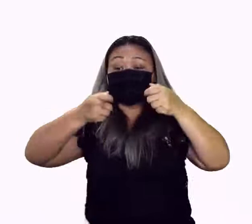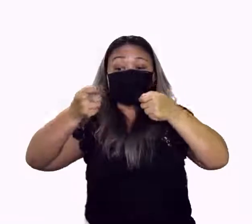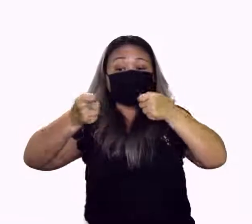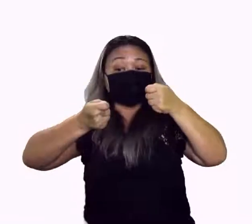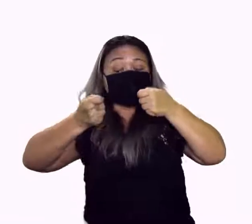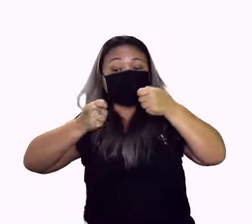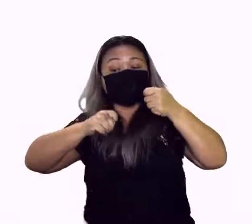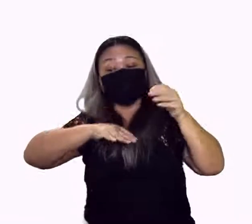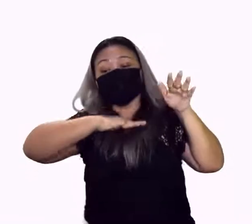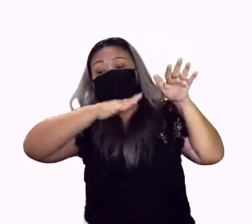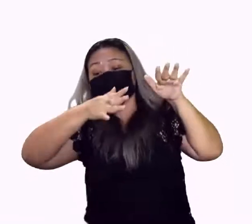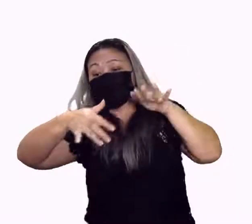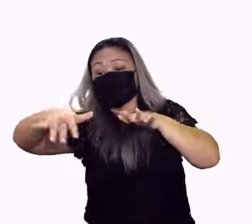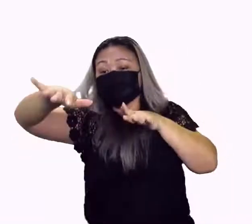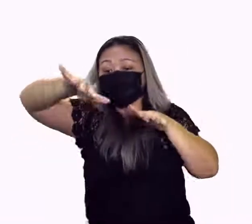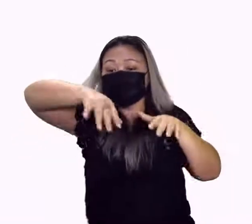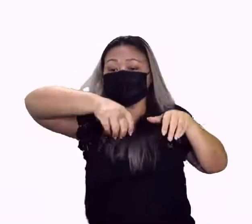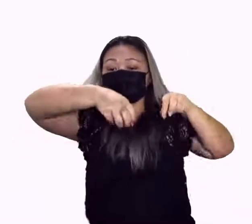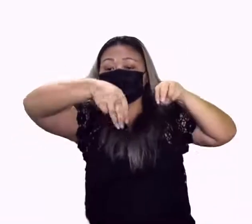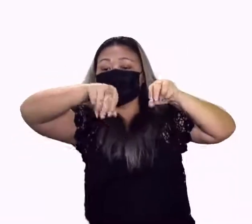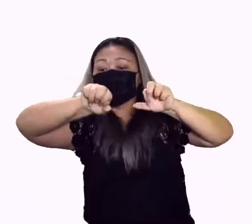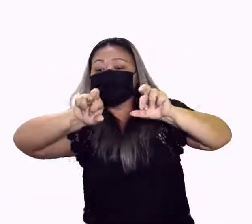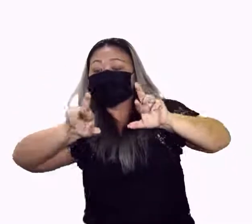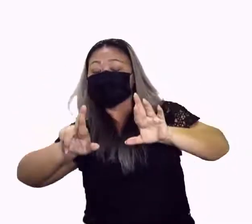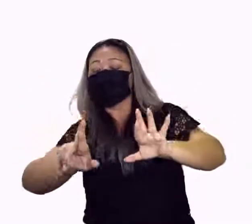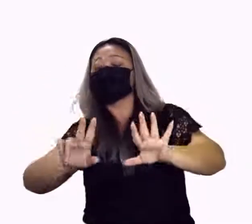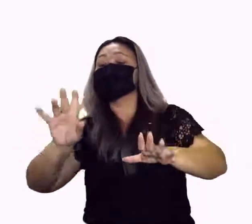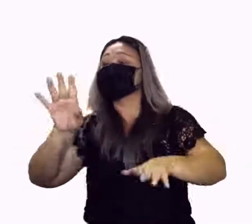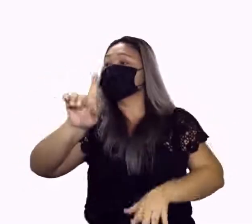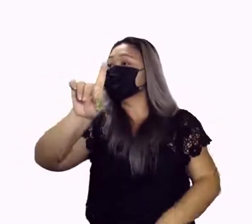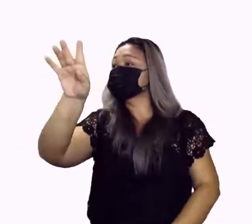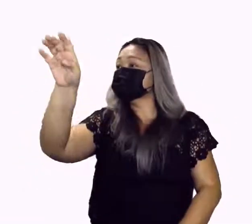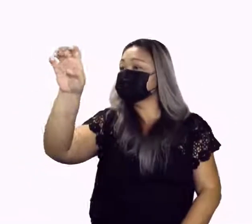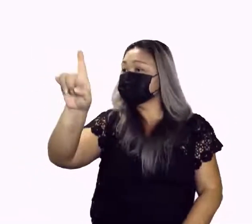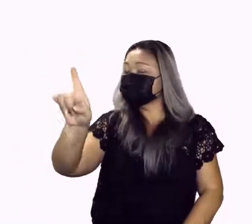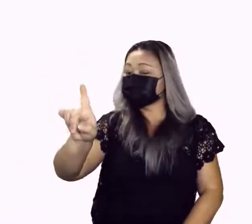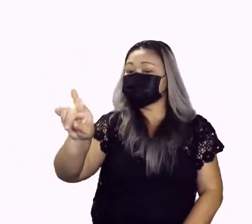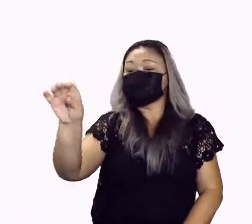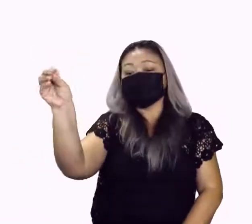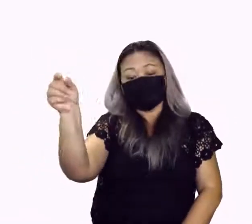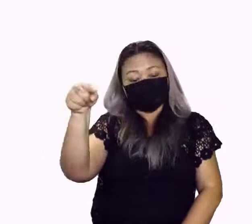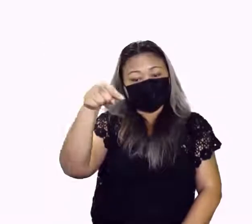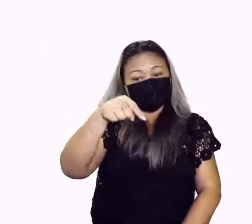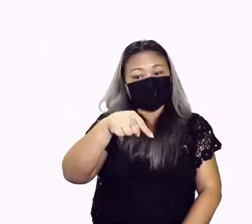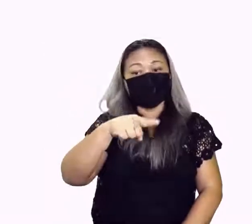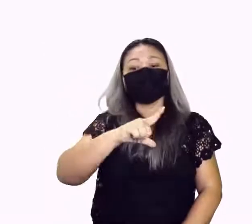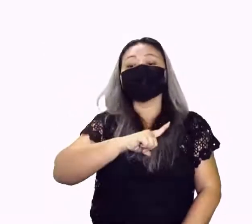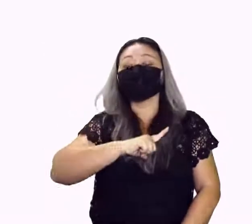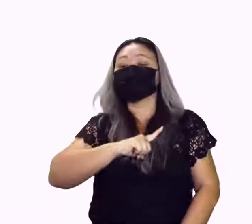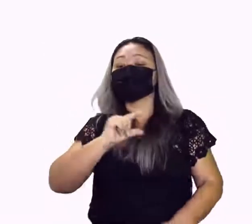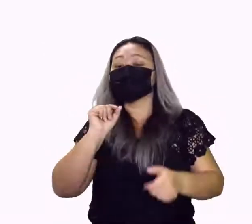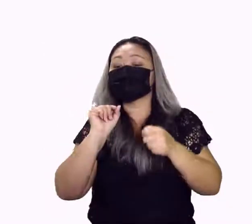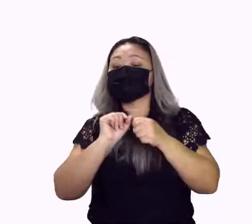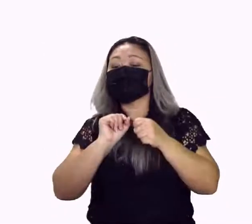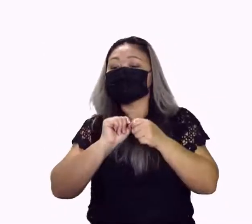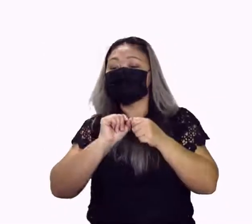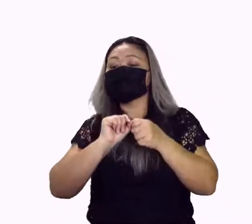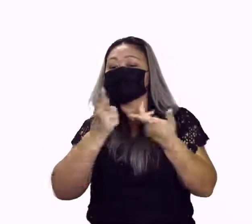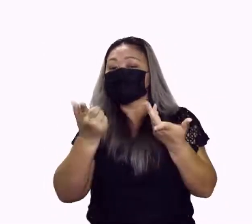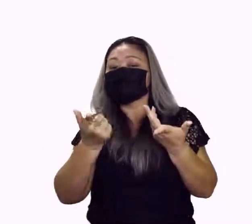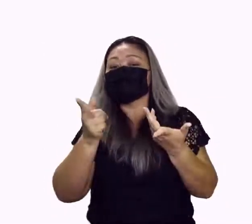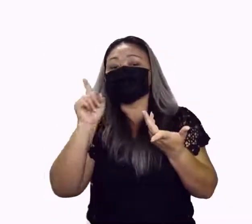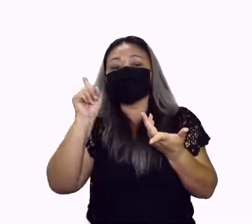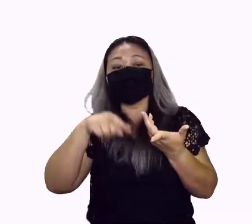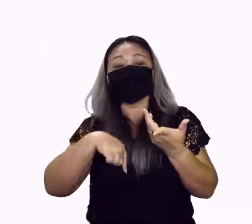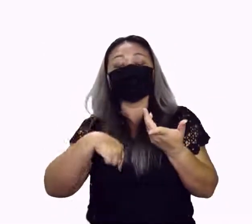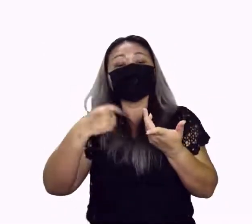mares, ó, o saber mítico. Eu colocar os Zeus no meio para fazer isso. Muito legal essa ideia. Ó, o pensamento mítico